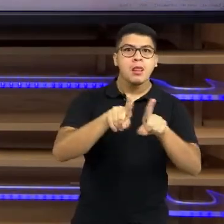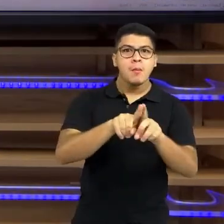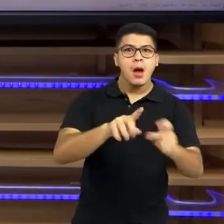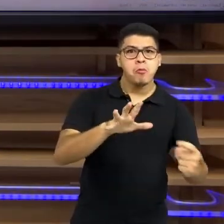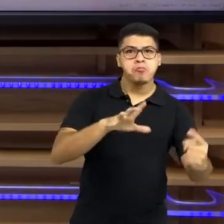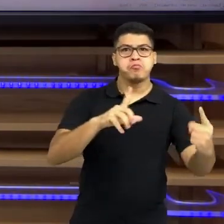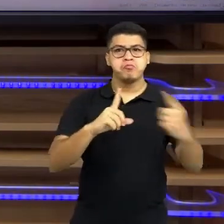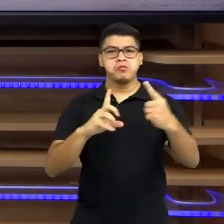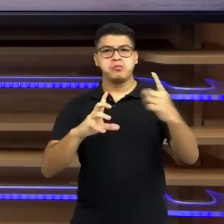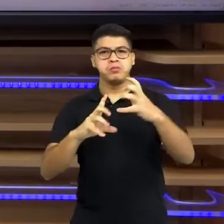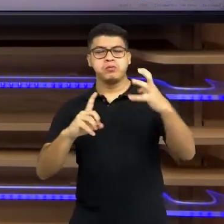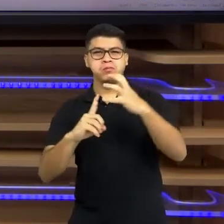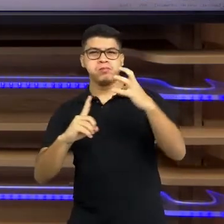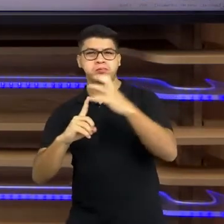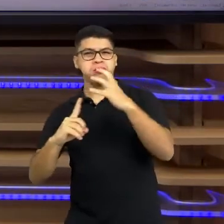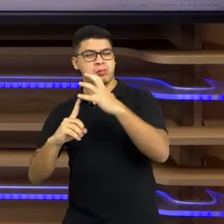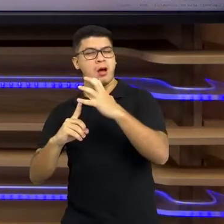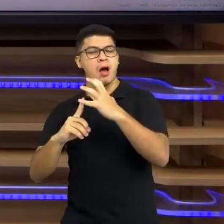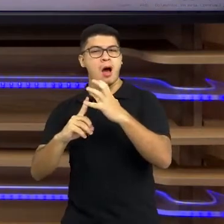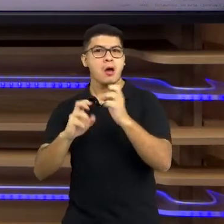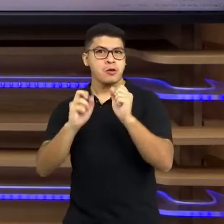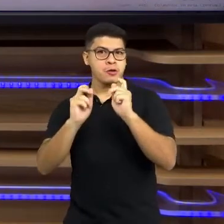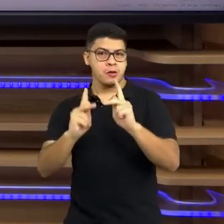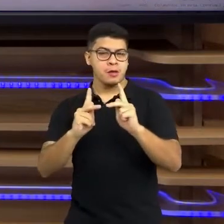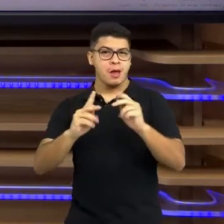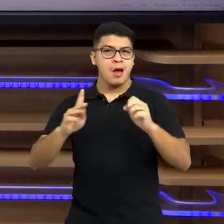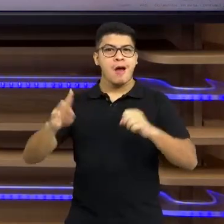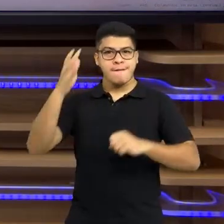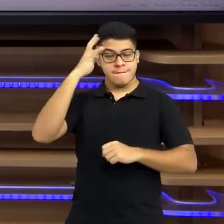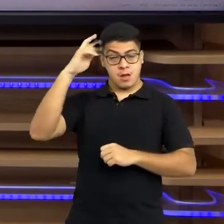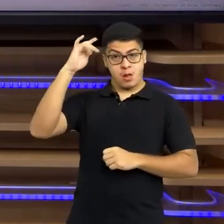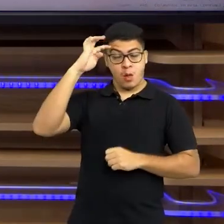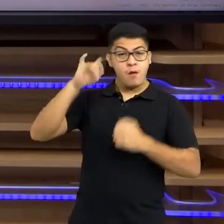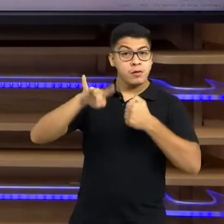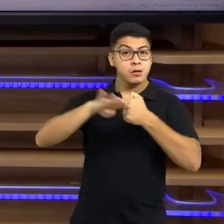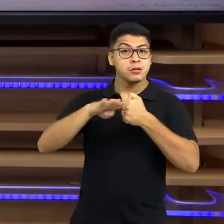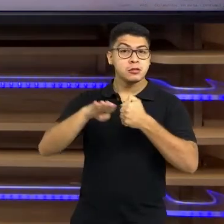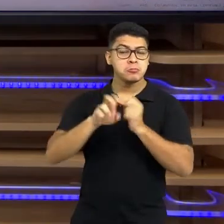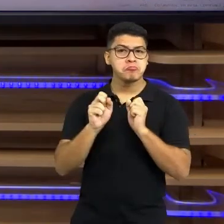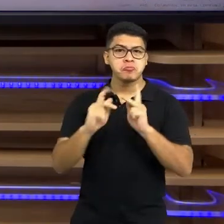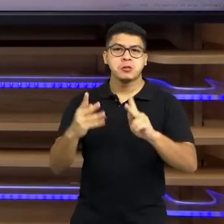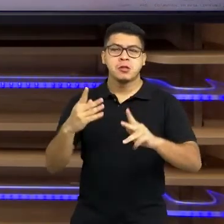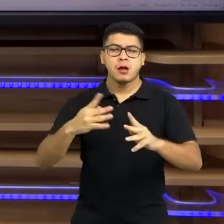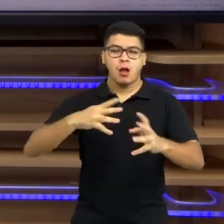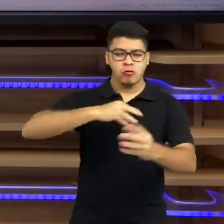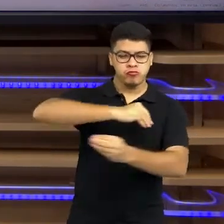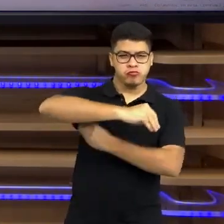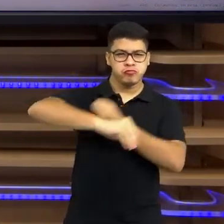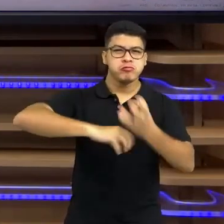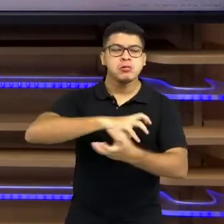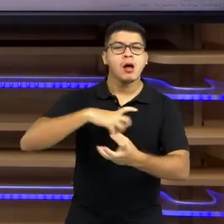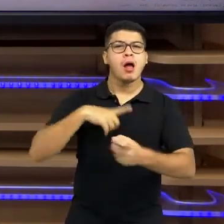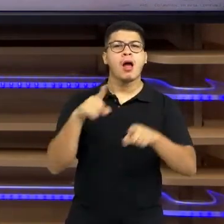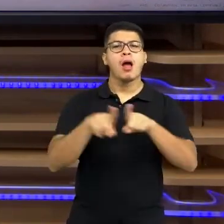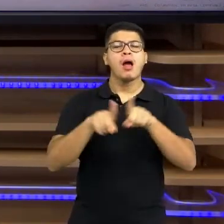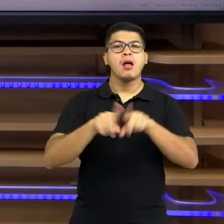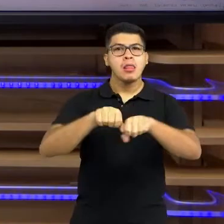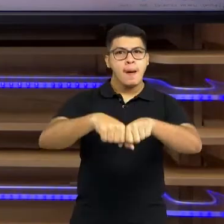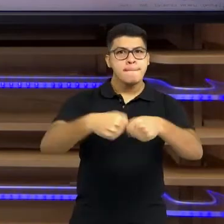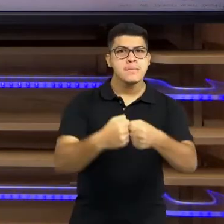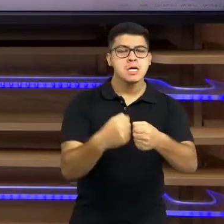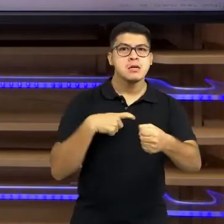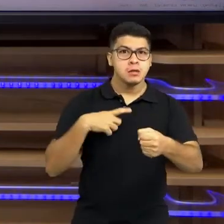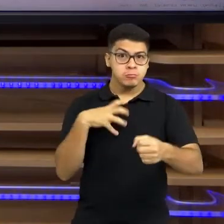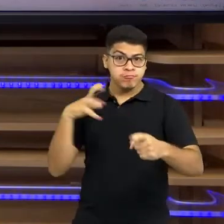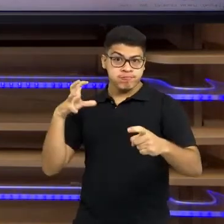temos durante todo o período da filosofia moderna. Ele quer romper mesmo com os valores que foram impostos, segundo ele,